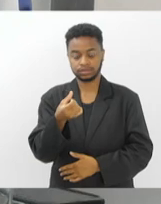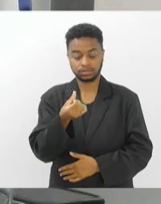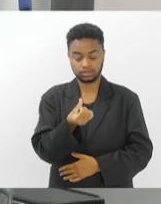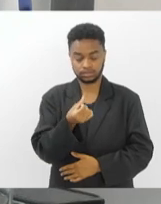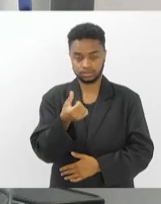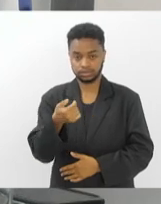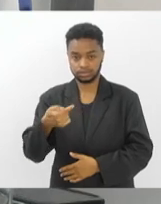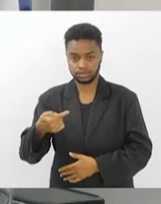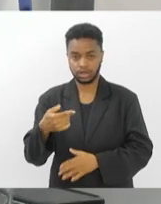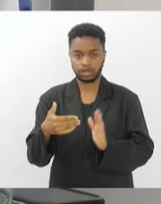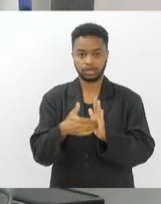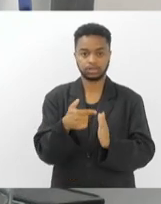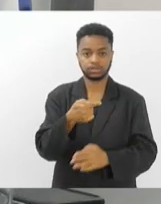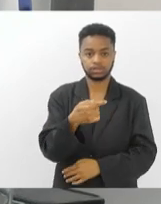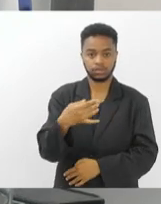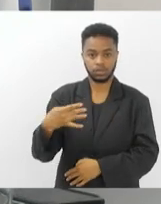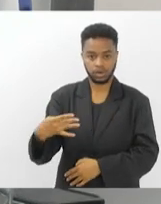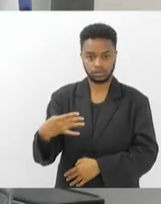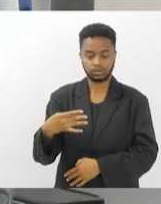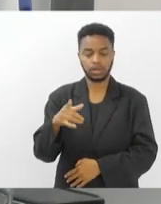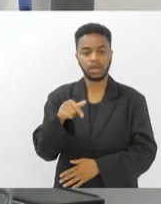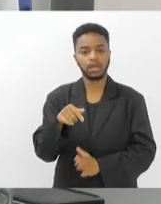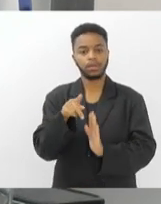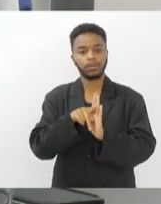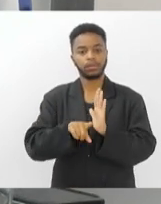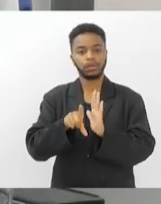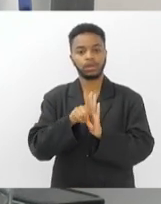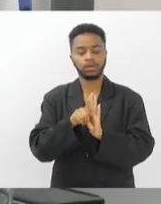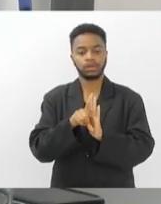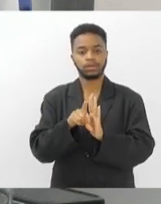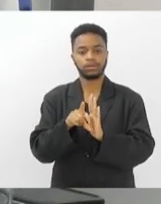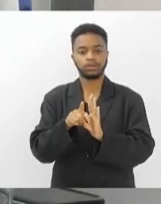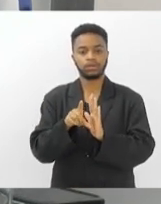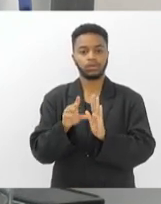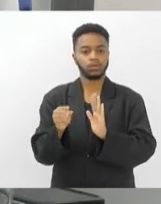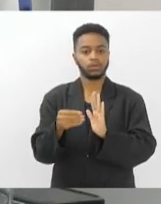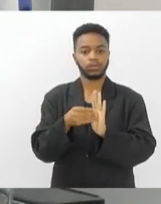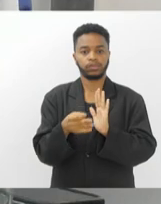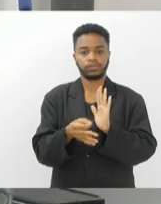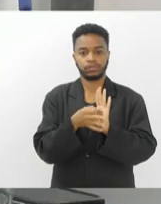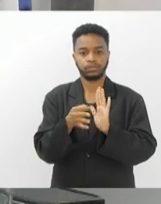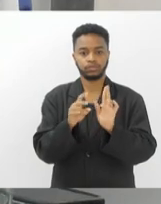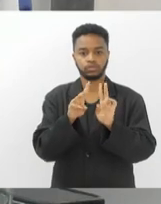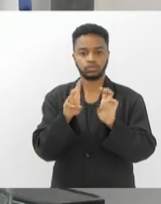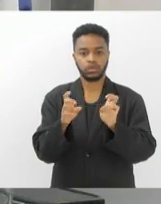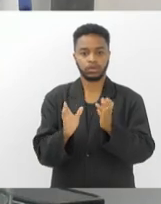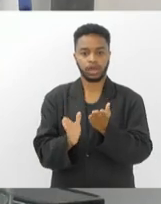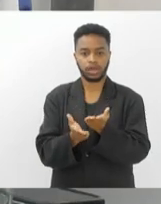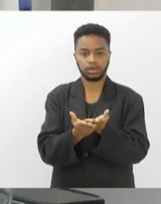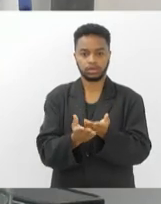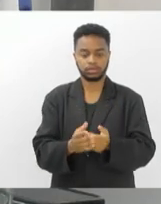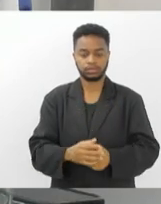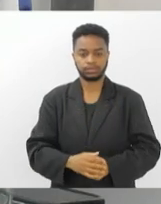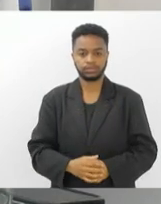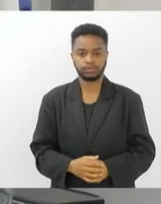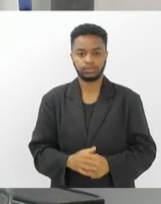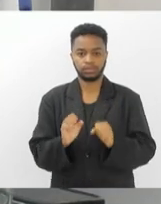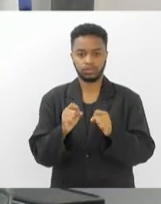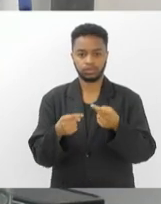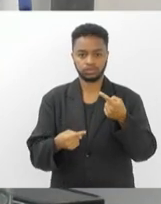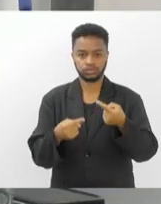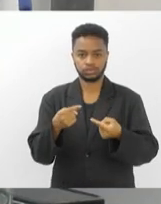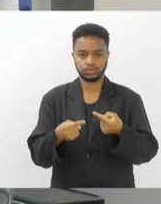ao 74, são os projetos cujo parecer é sobre anexação. Em